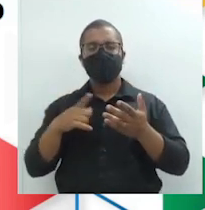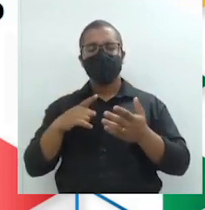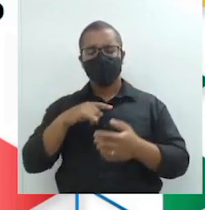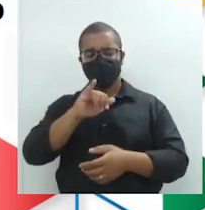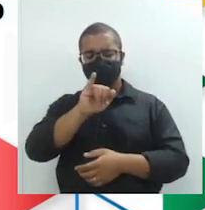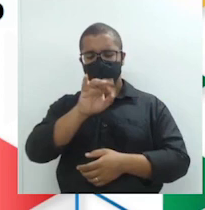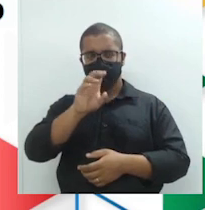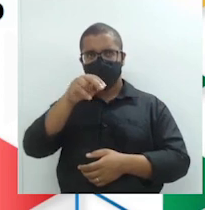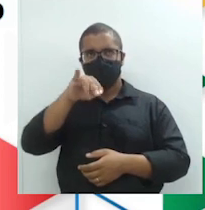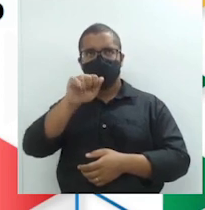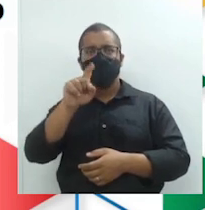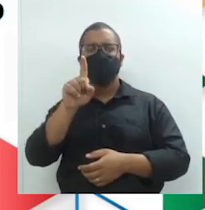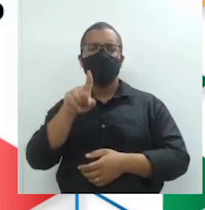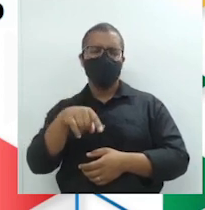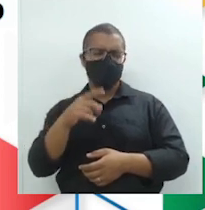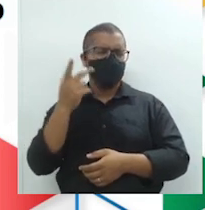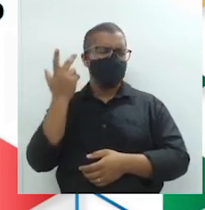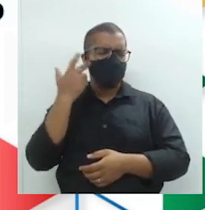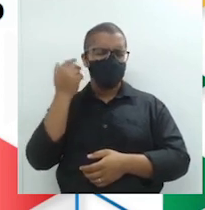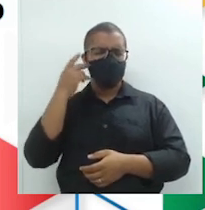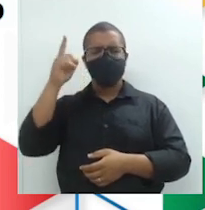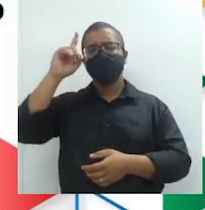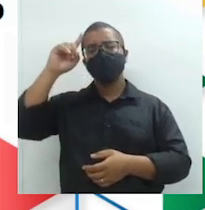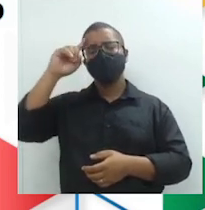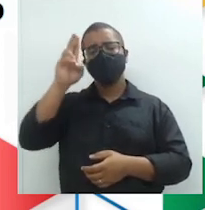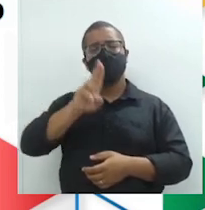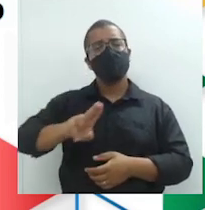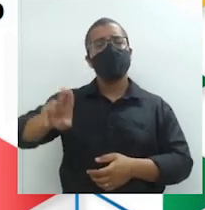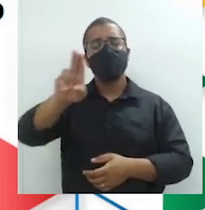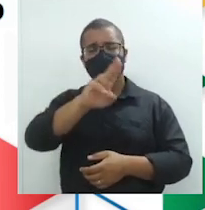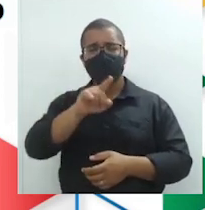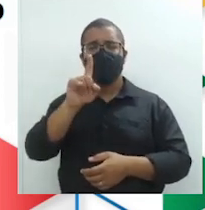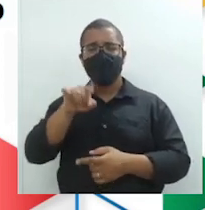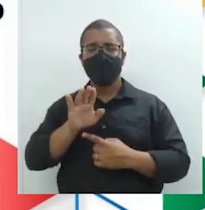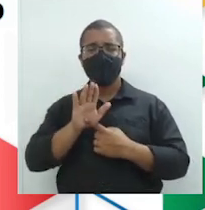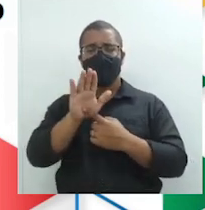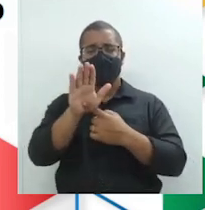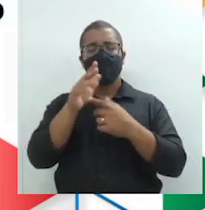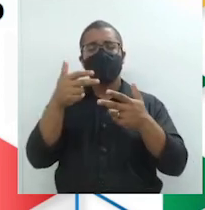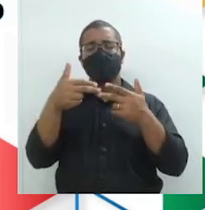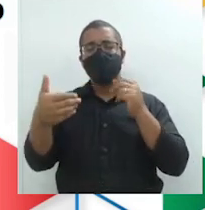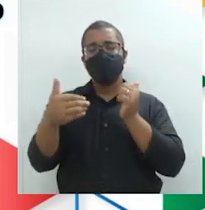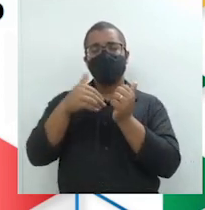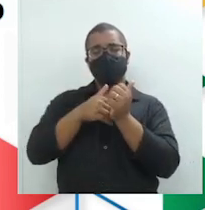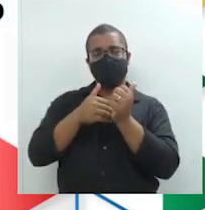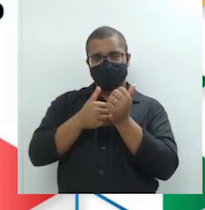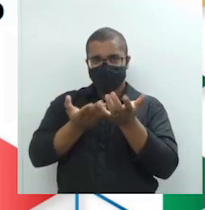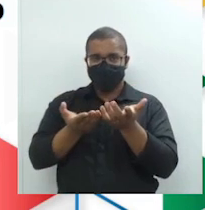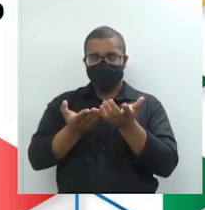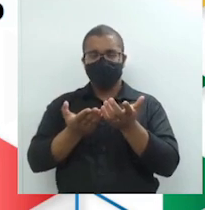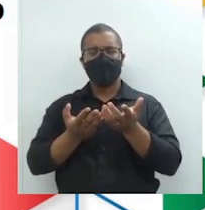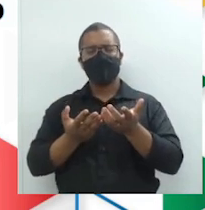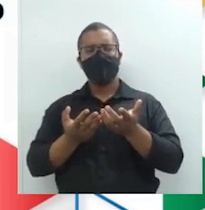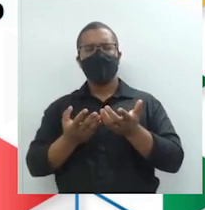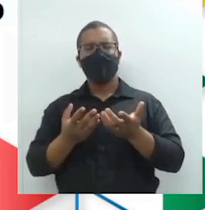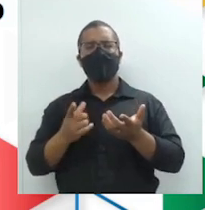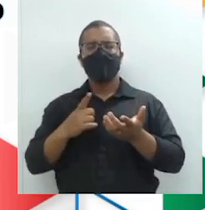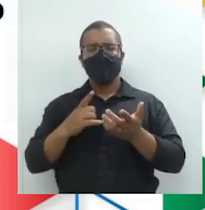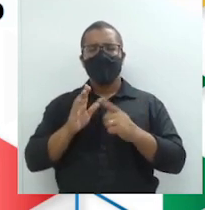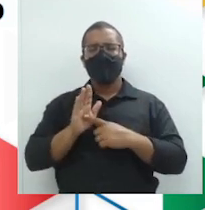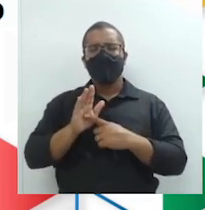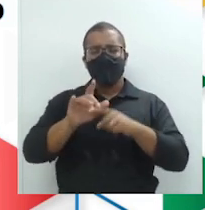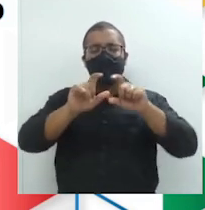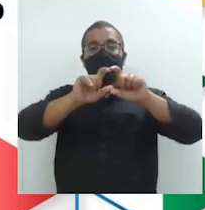expedientes mais comuns no uso do cotidiano para gerar implícitos. A ironia tem como objetivo apresentar